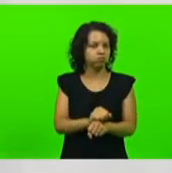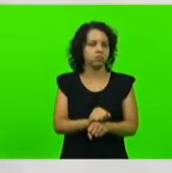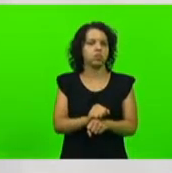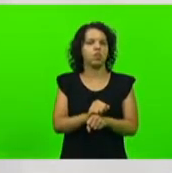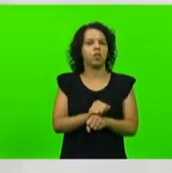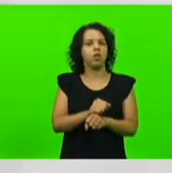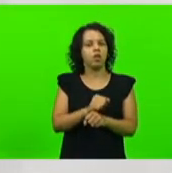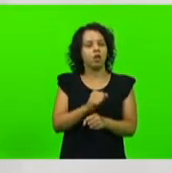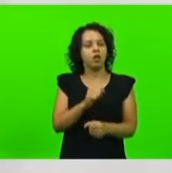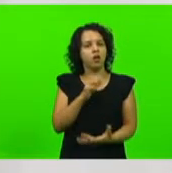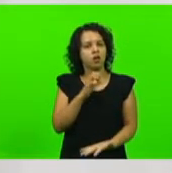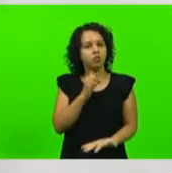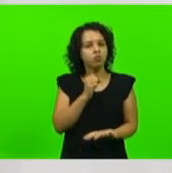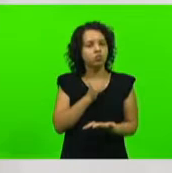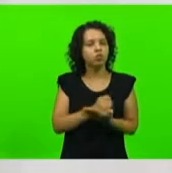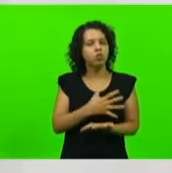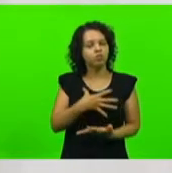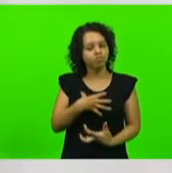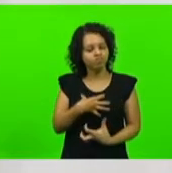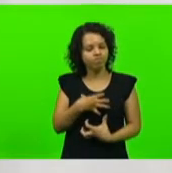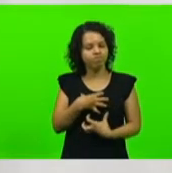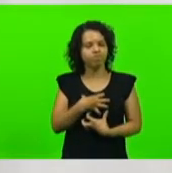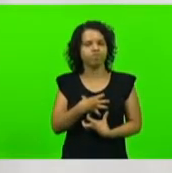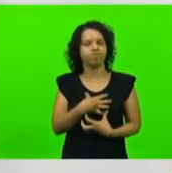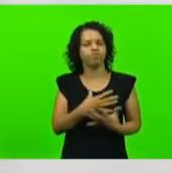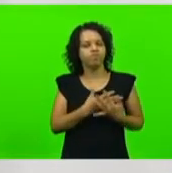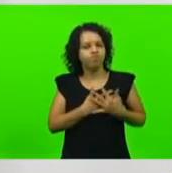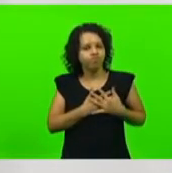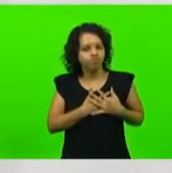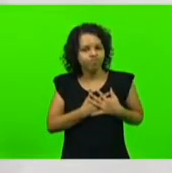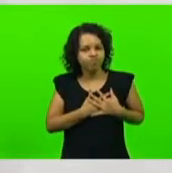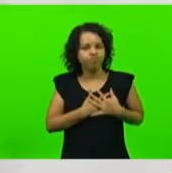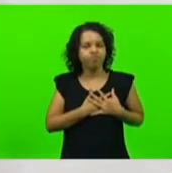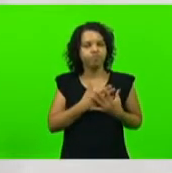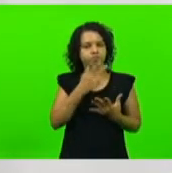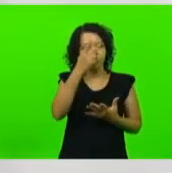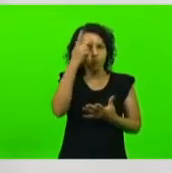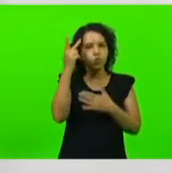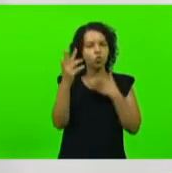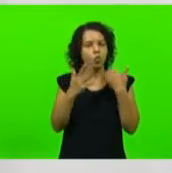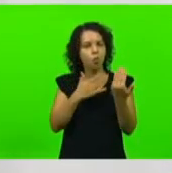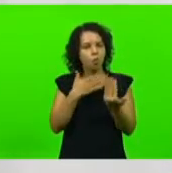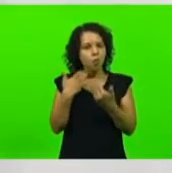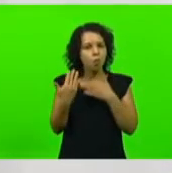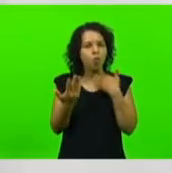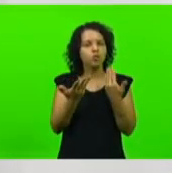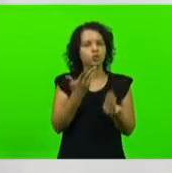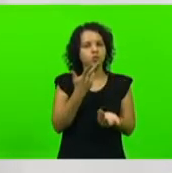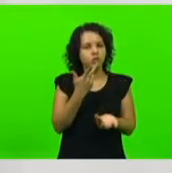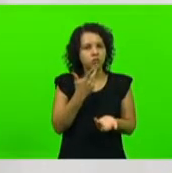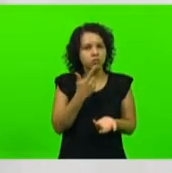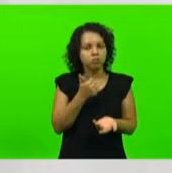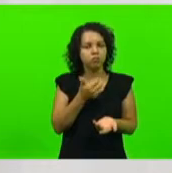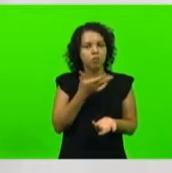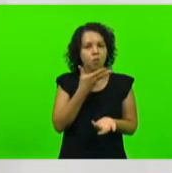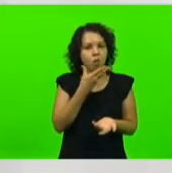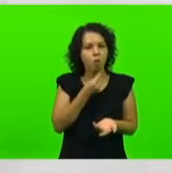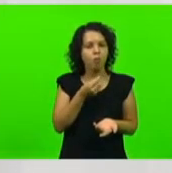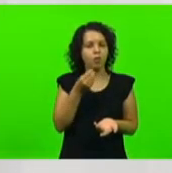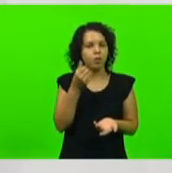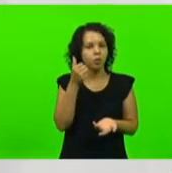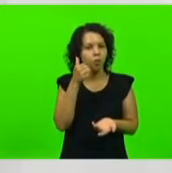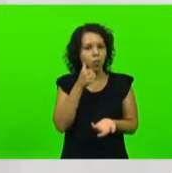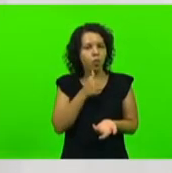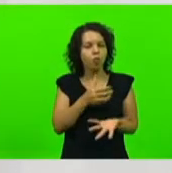nossos sentimentos pelas vidas perdidas, pelas crianças, homens e mulheres que